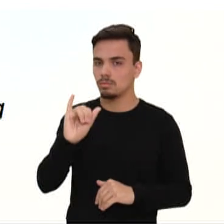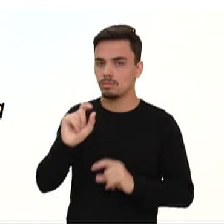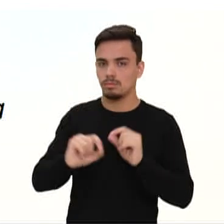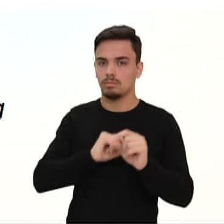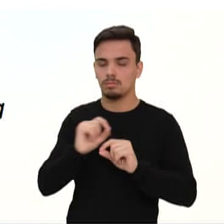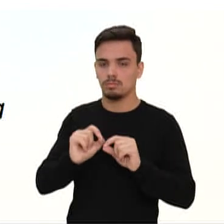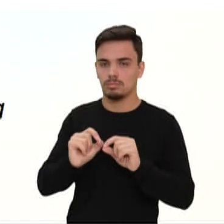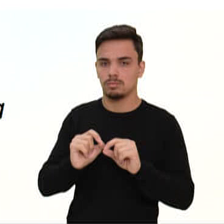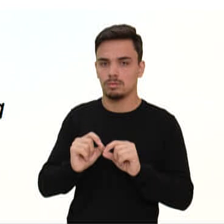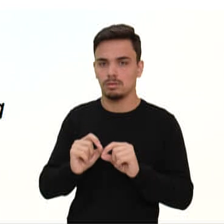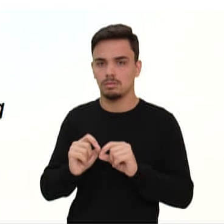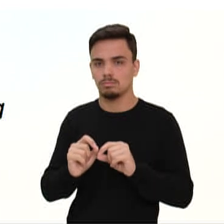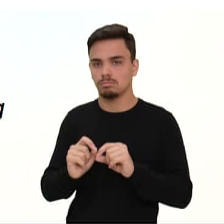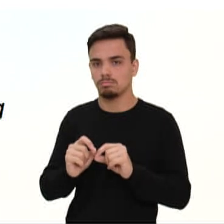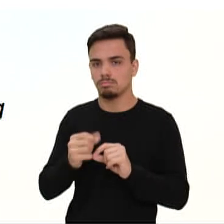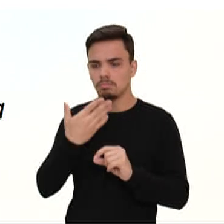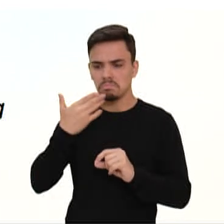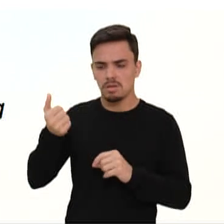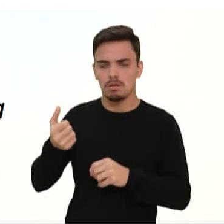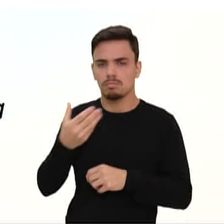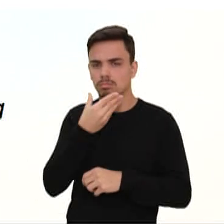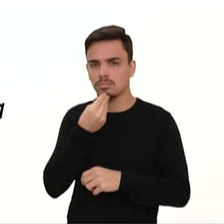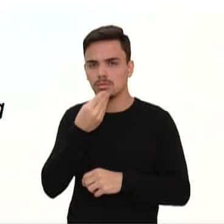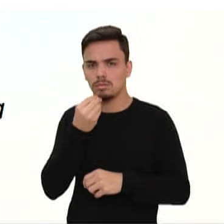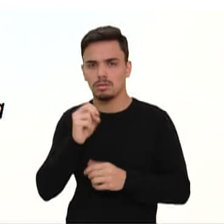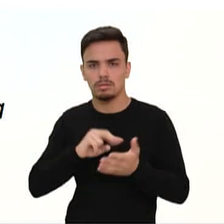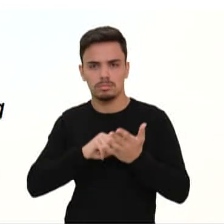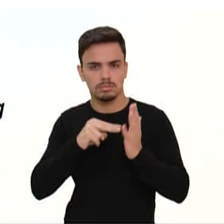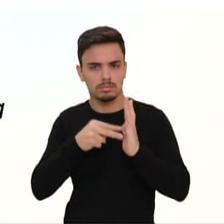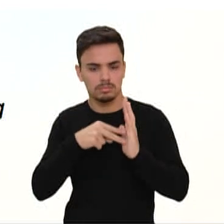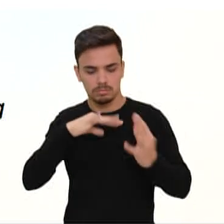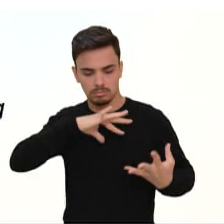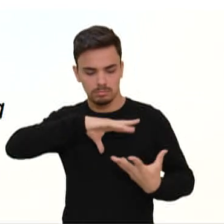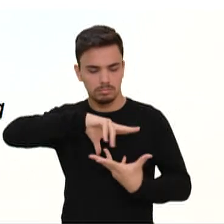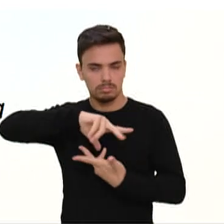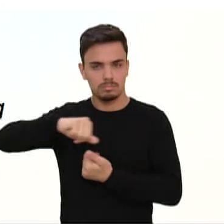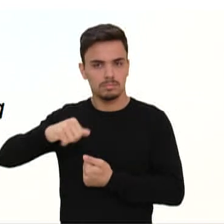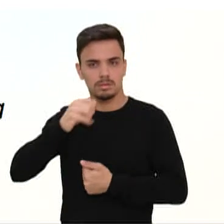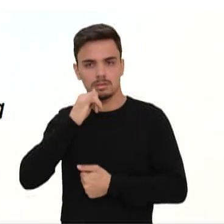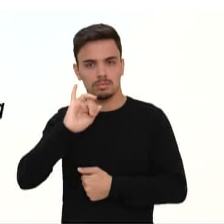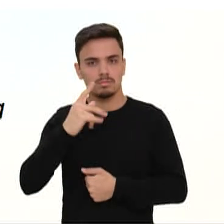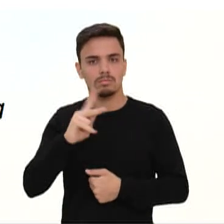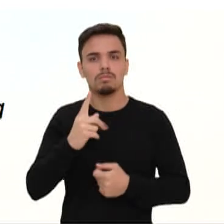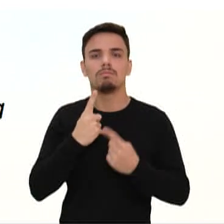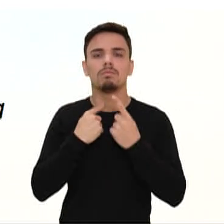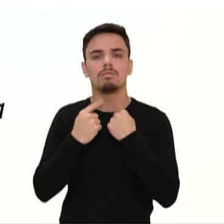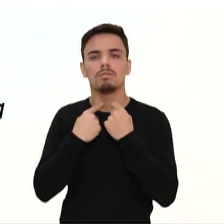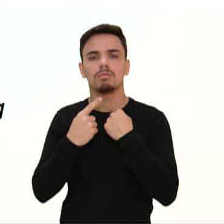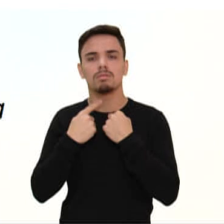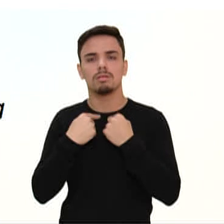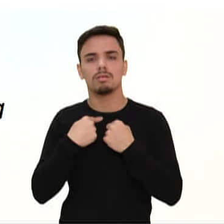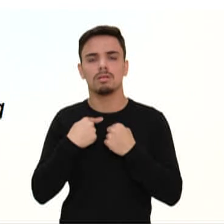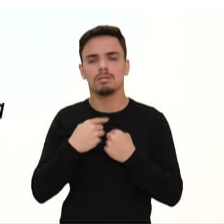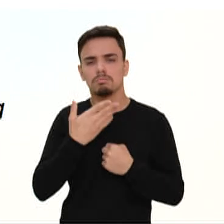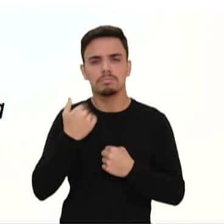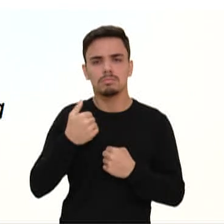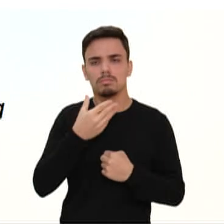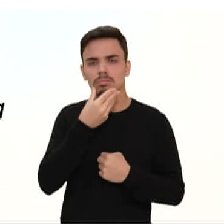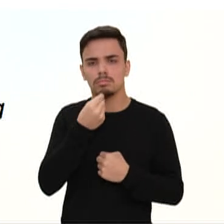super-homem é o sentido da terra. Diga a vossa vontade, seja o super-homem o sentido da